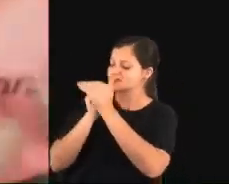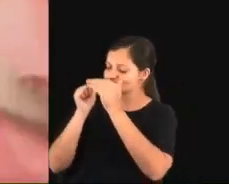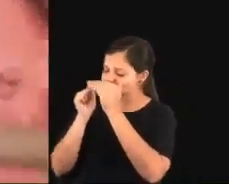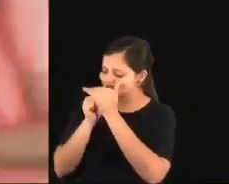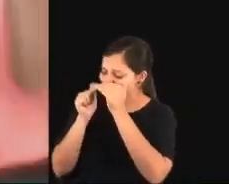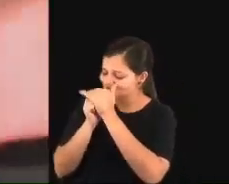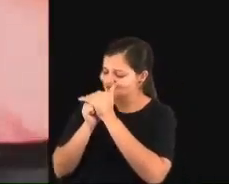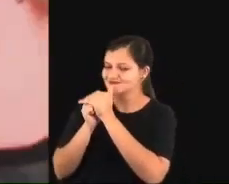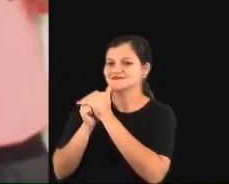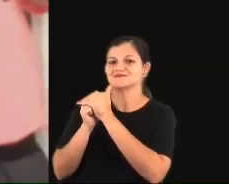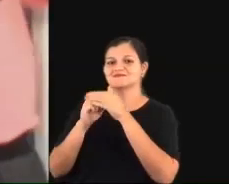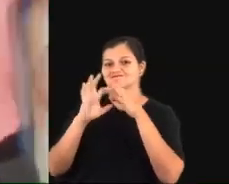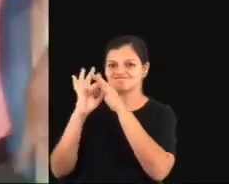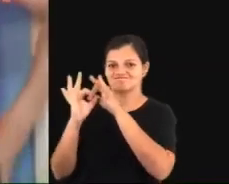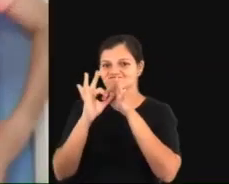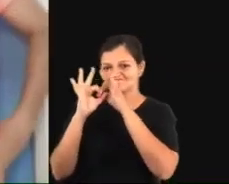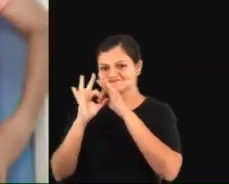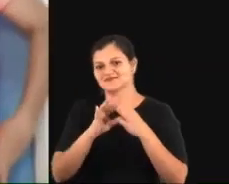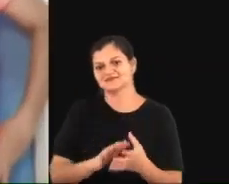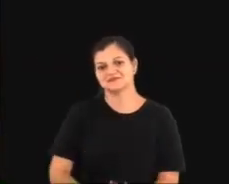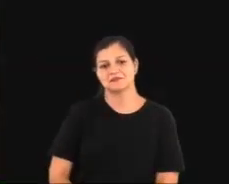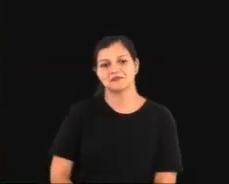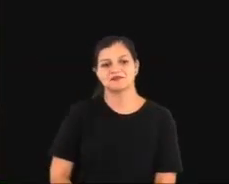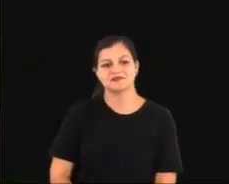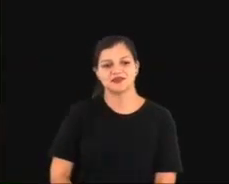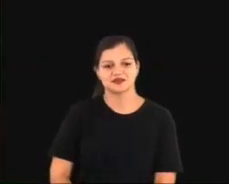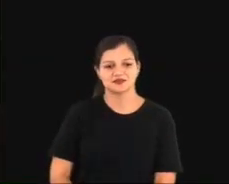mundo todo em união.